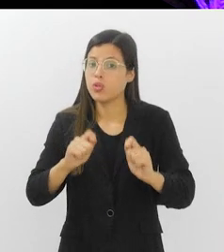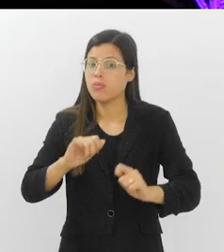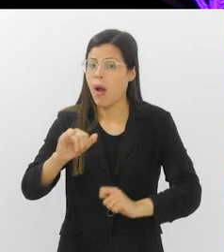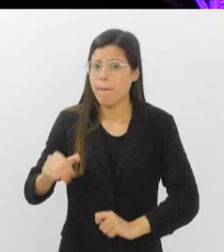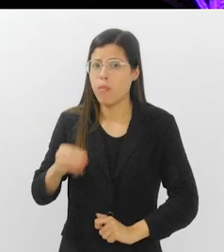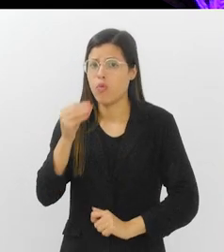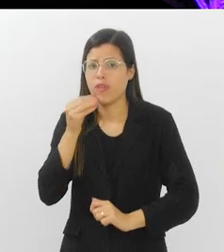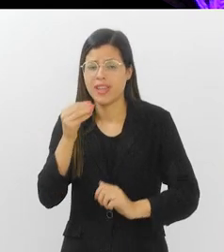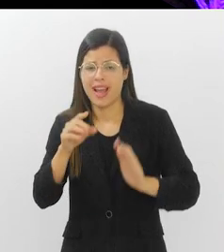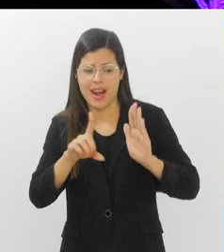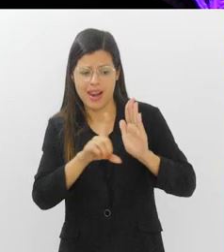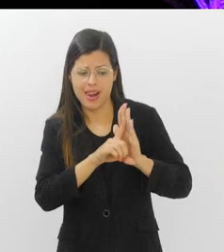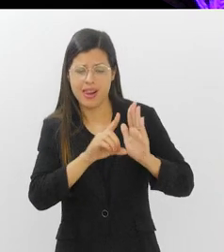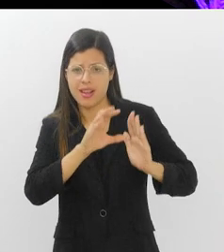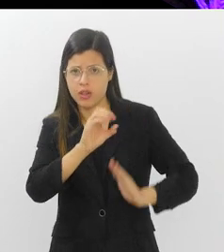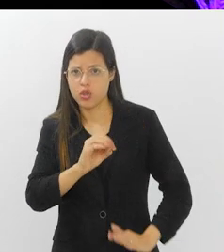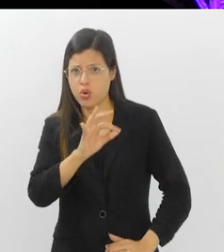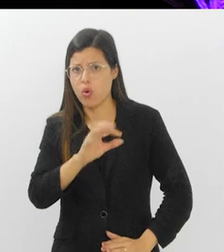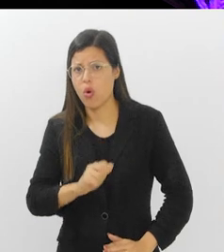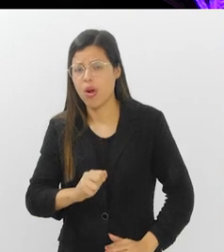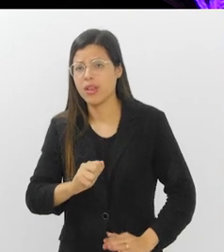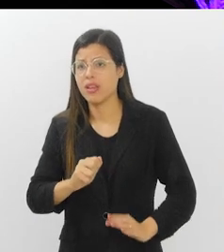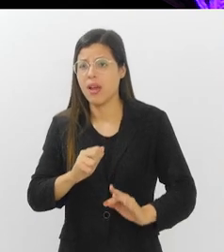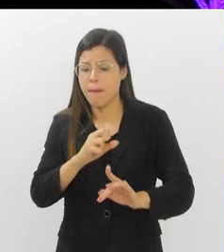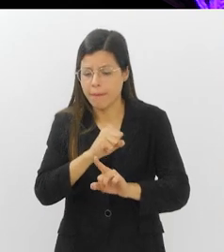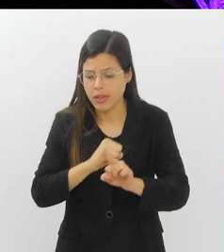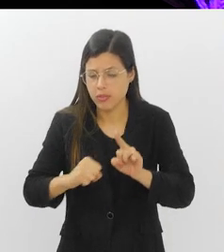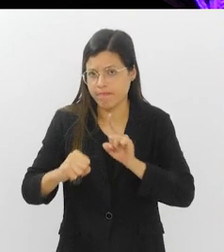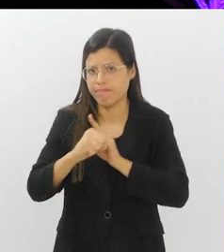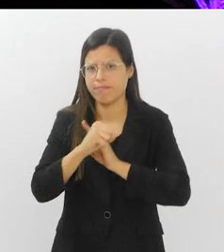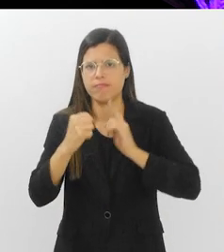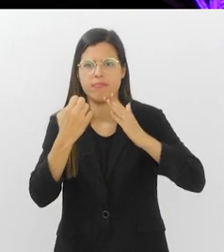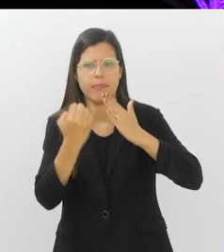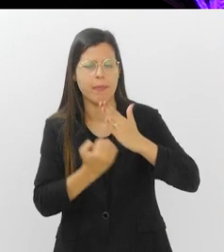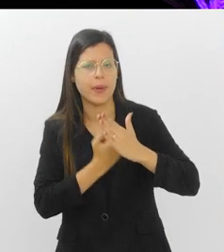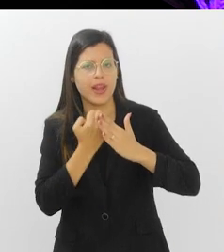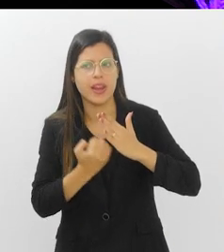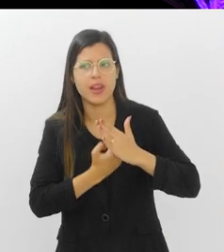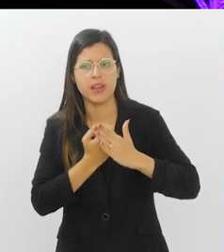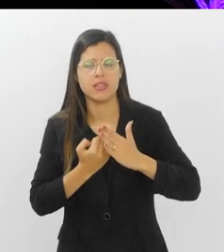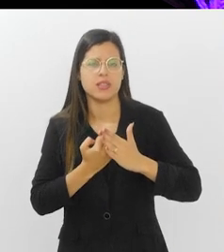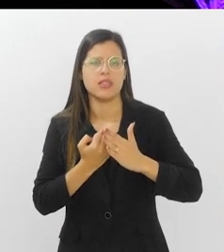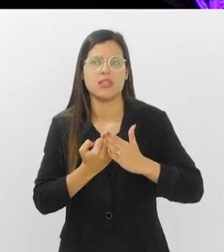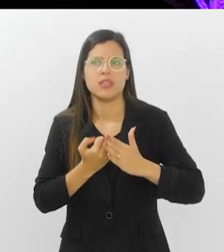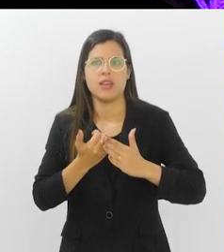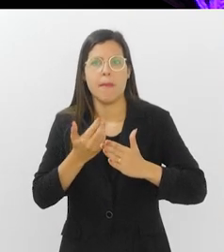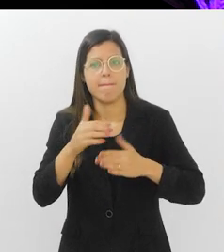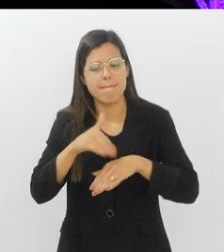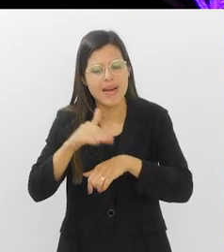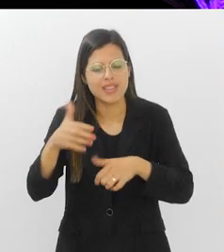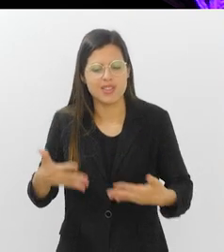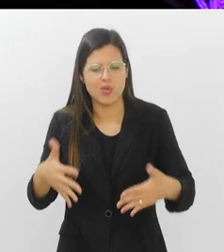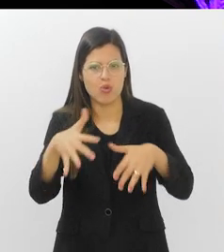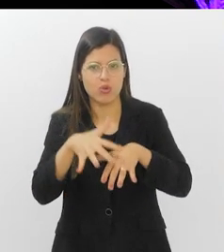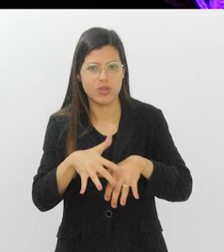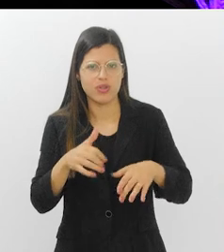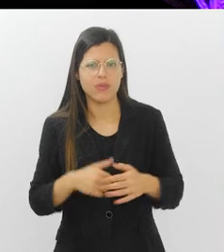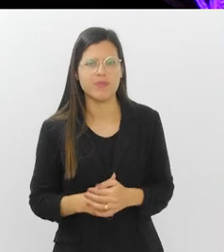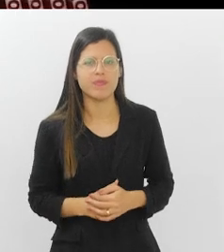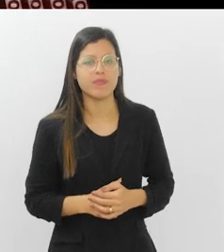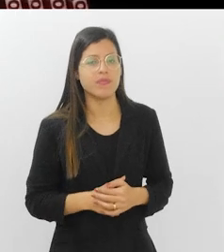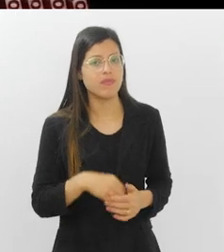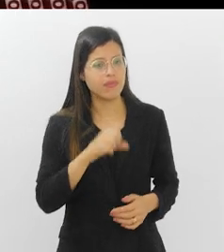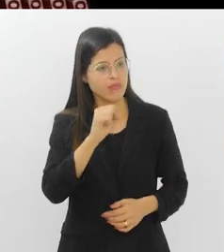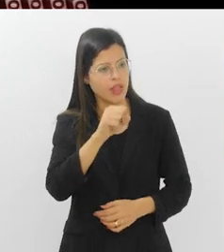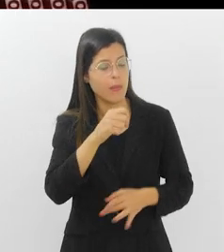aproveitar isso aí para tornar a sociedade tornar as empresas tornar o mercado de trabalho mais inclusivo é porque